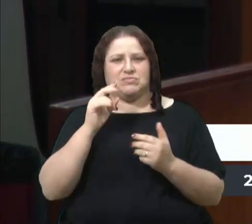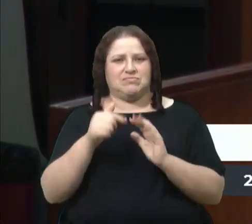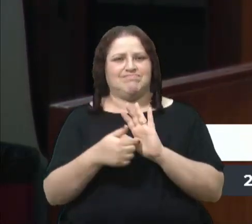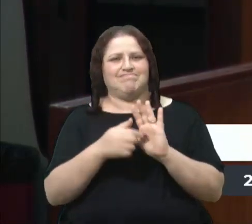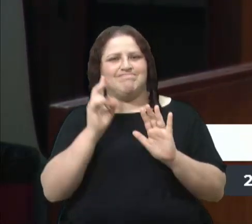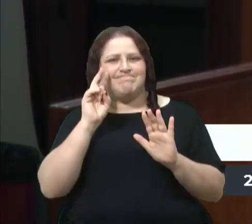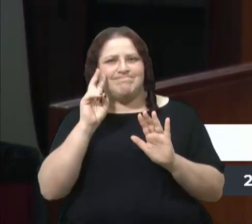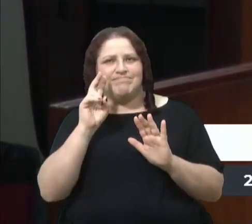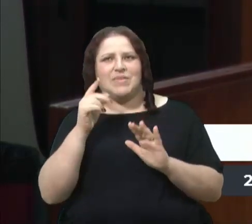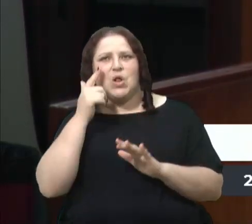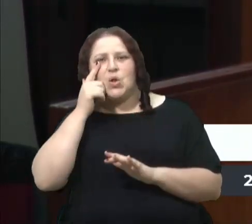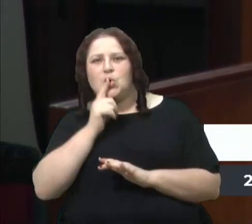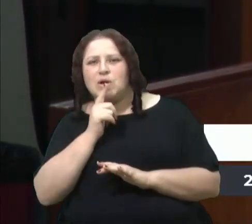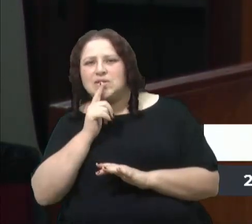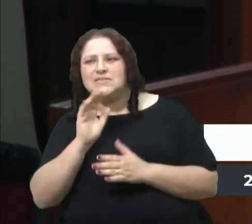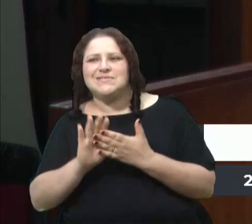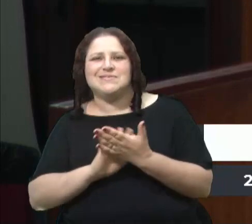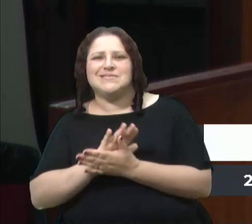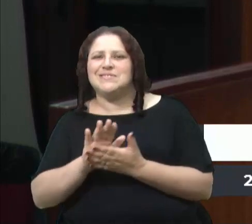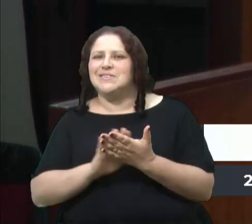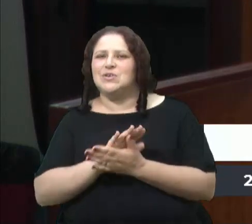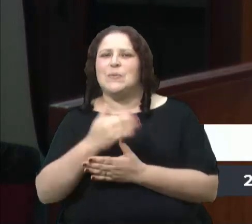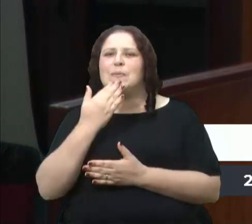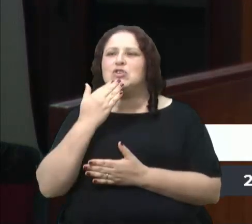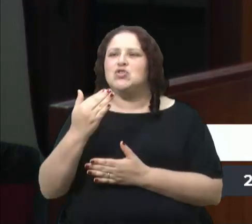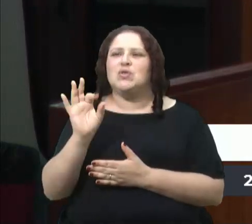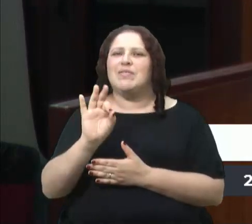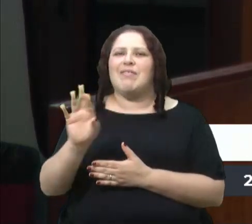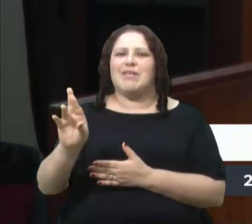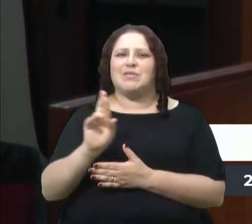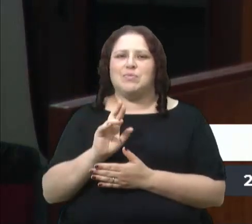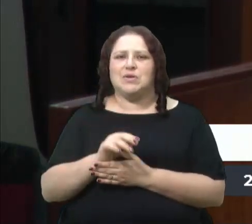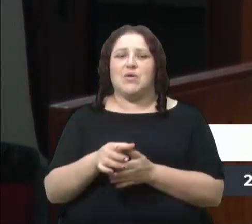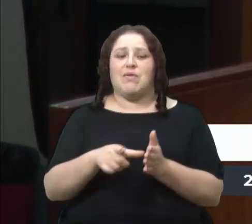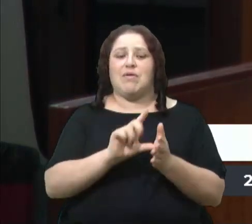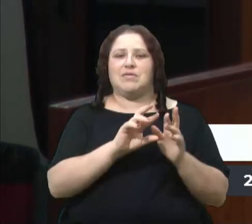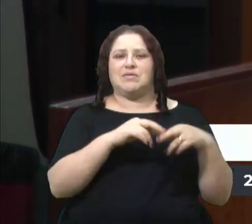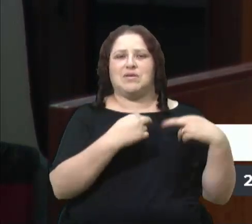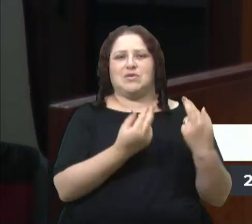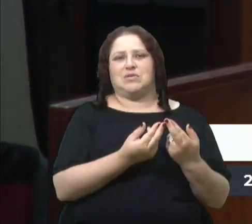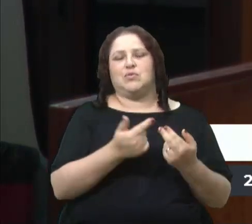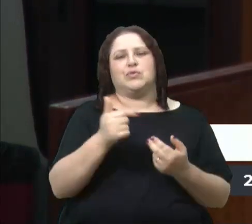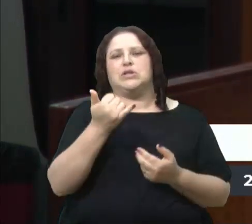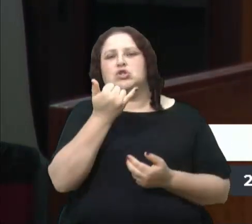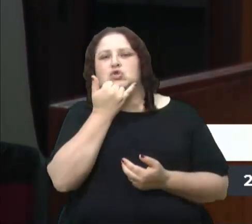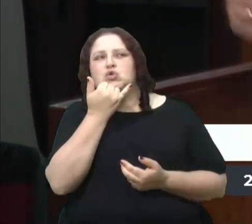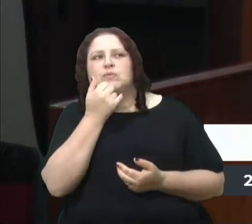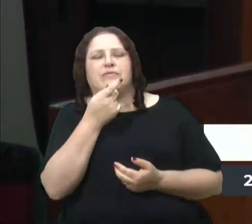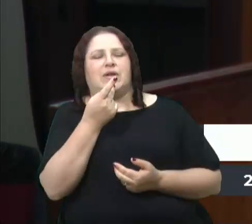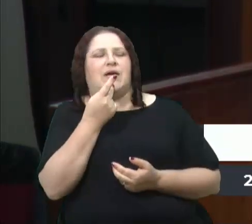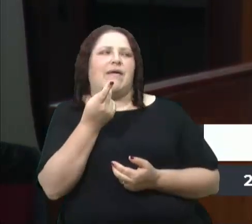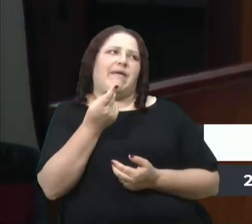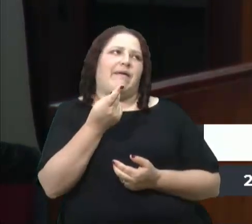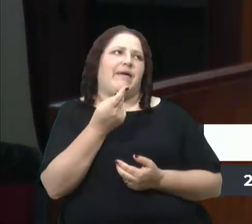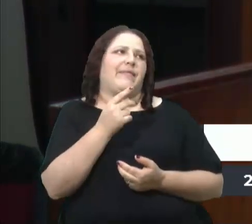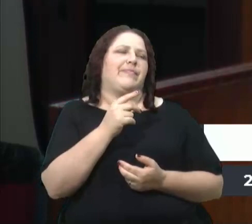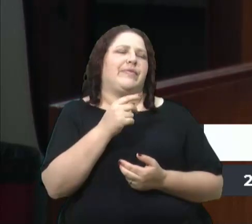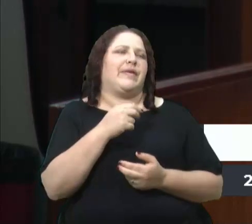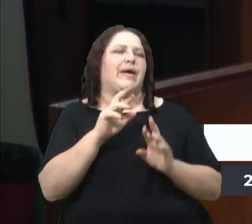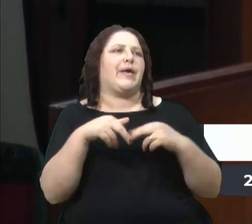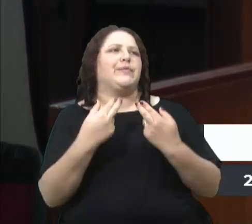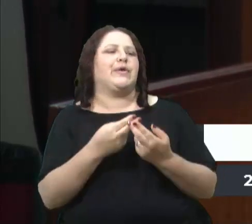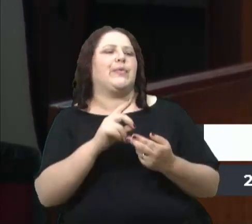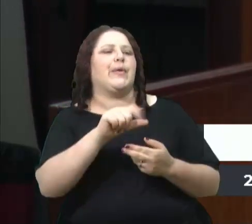atendido, e foi antes das reuniões, isso não tem desculpa de dizer, mas falou depois, não,